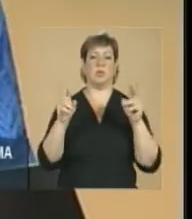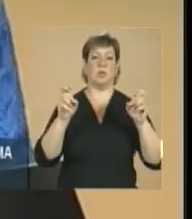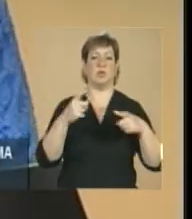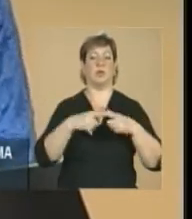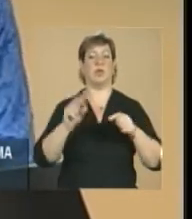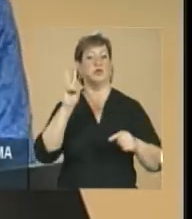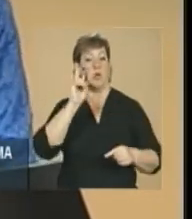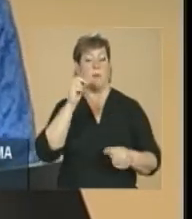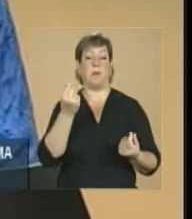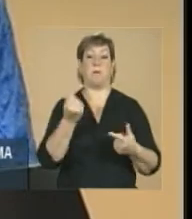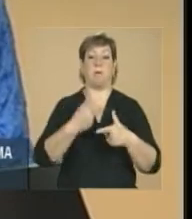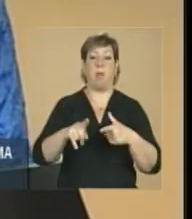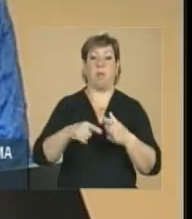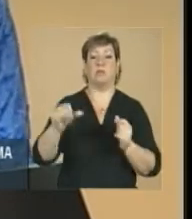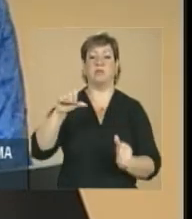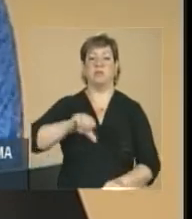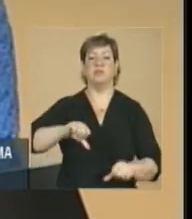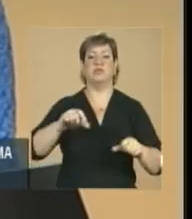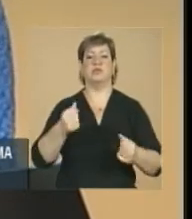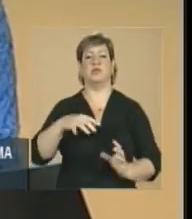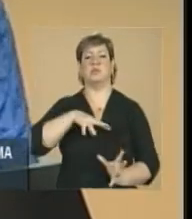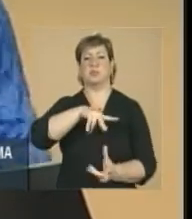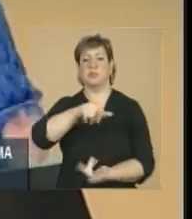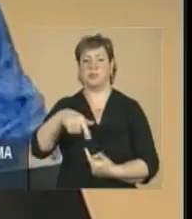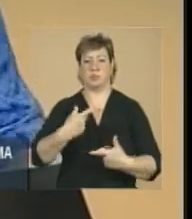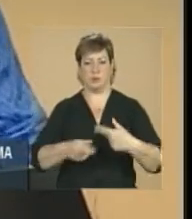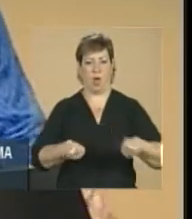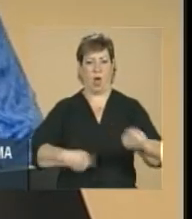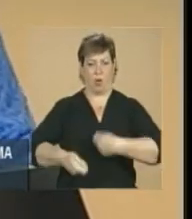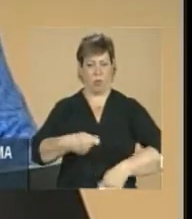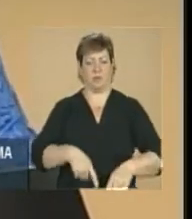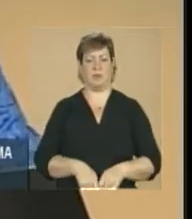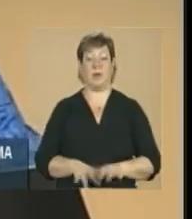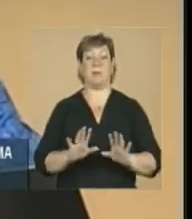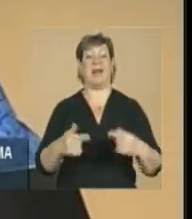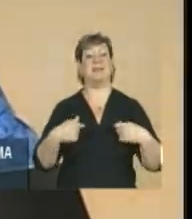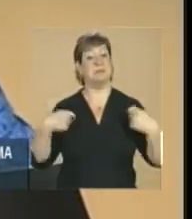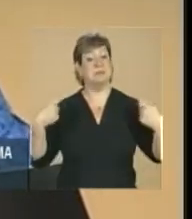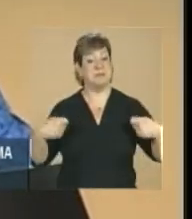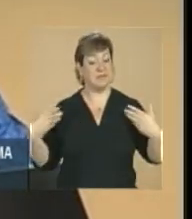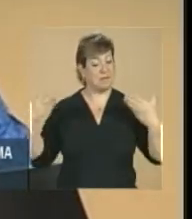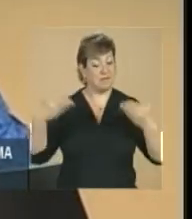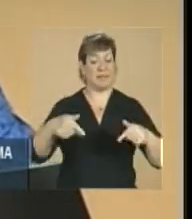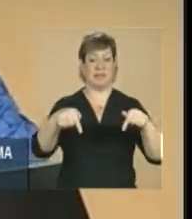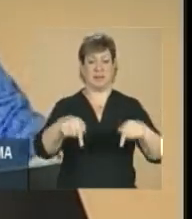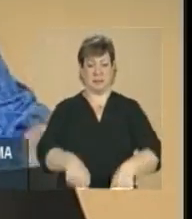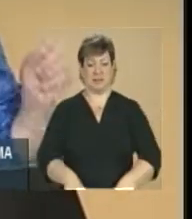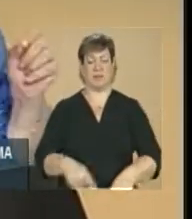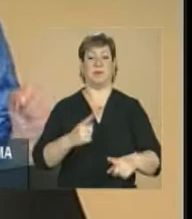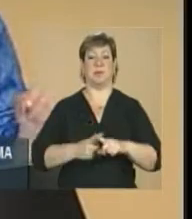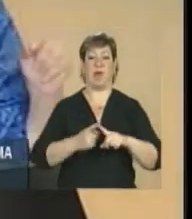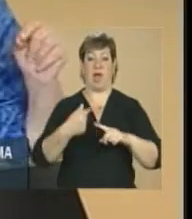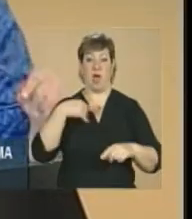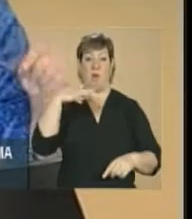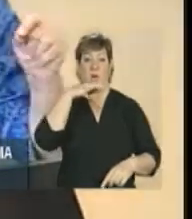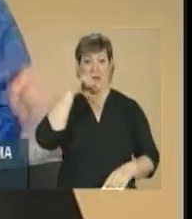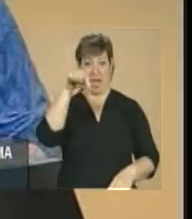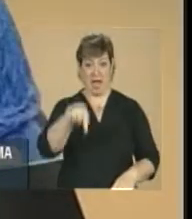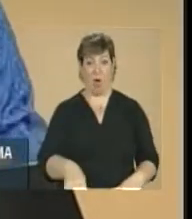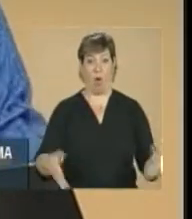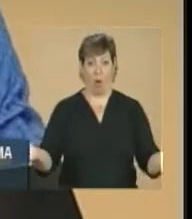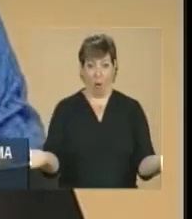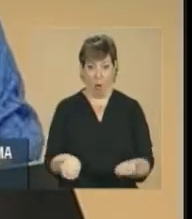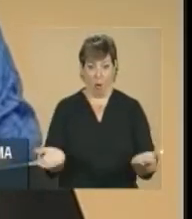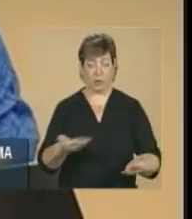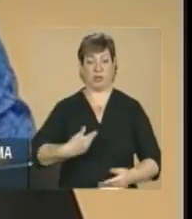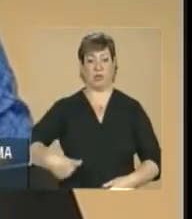a crise econômica. Mas eu tinha de vir aqui, porque eu acho que aqui hoje nós